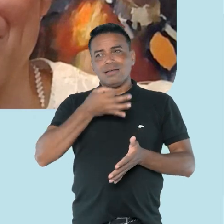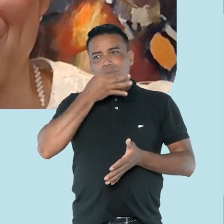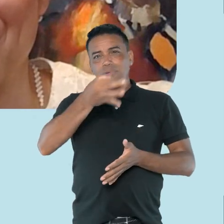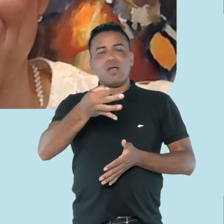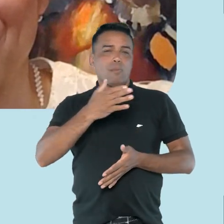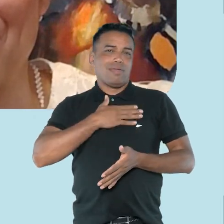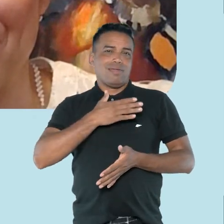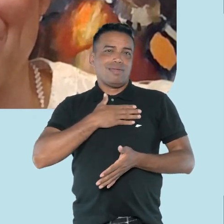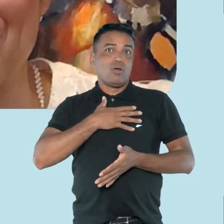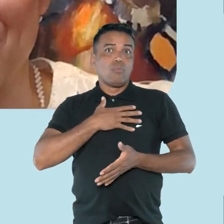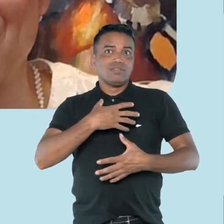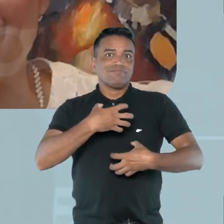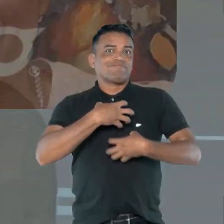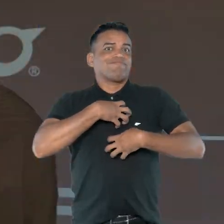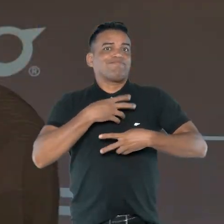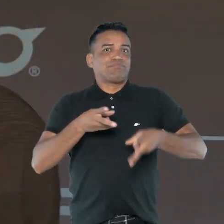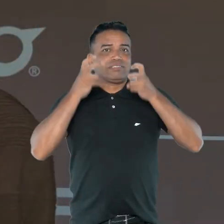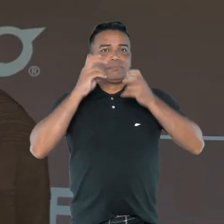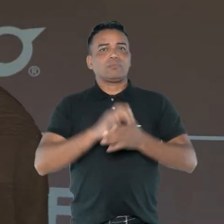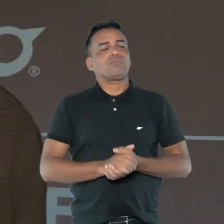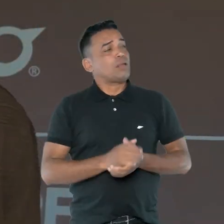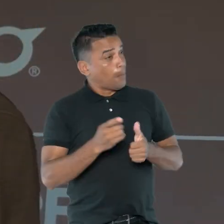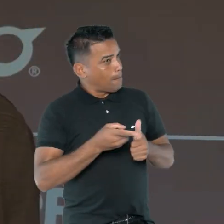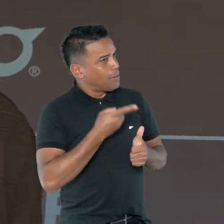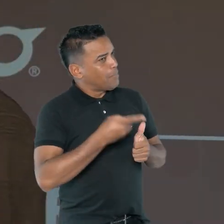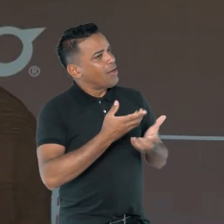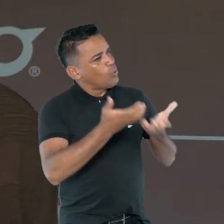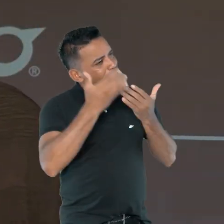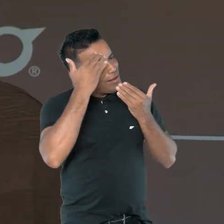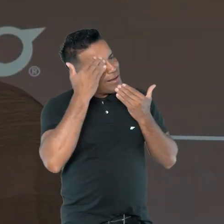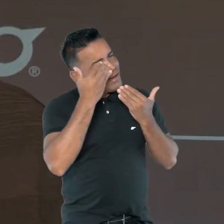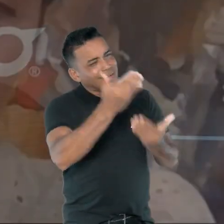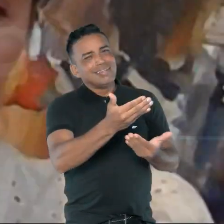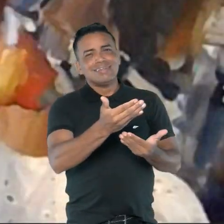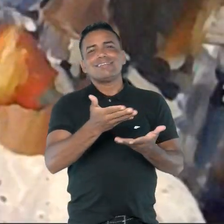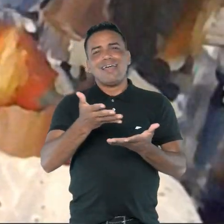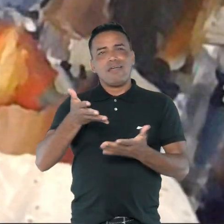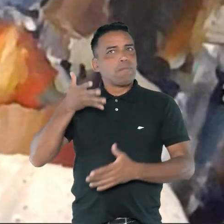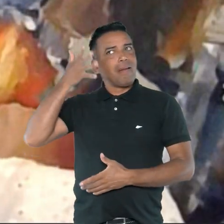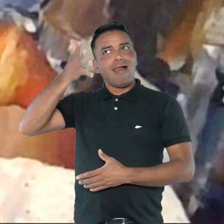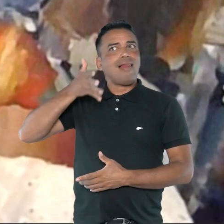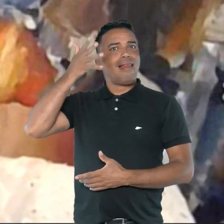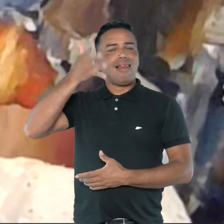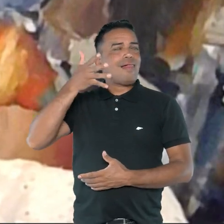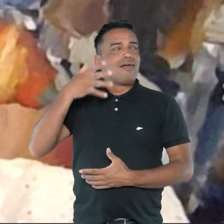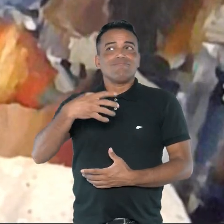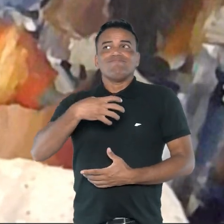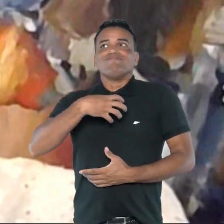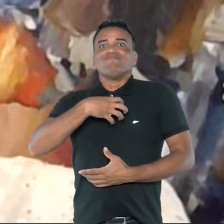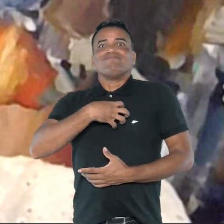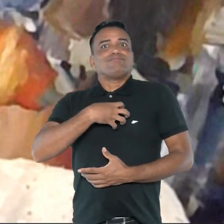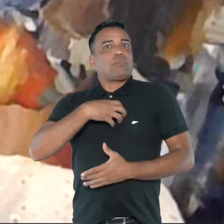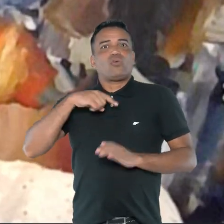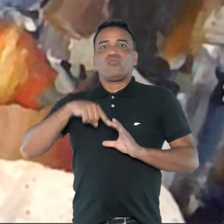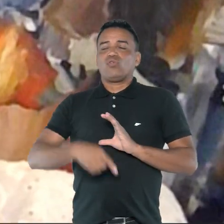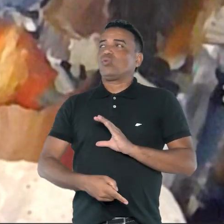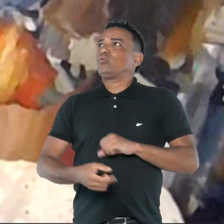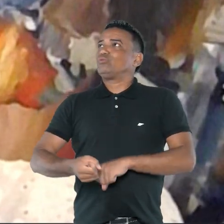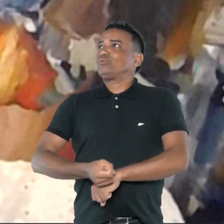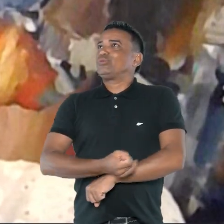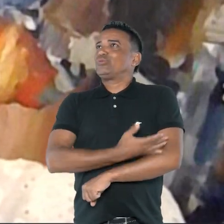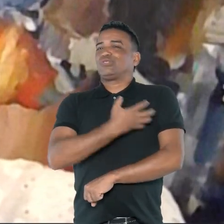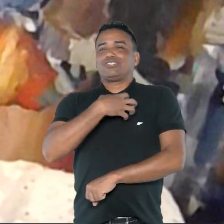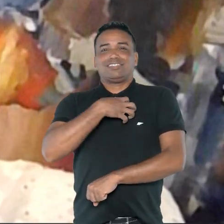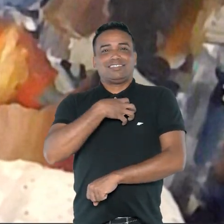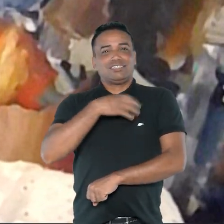ouvindo do seu leitor isso, como é que isso te toca? Primeiro, eu queria muito agradecer seu depoimento, me toca